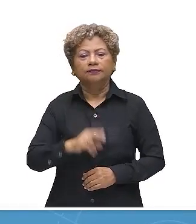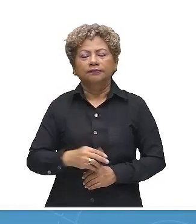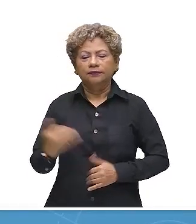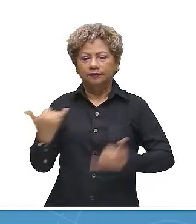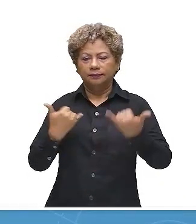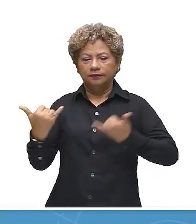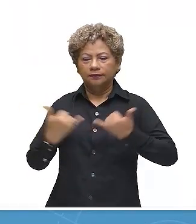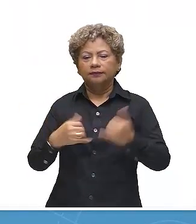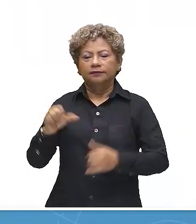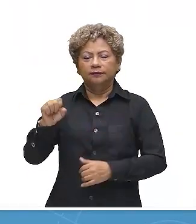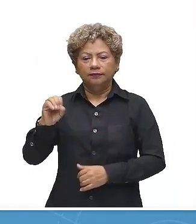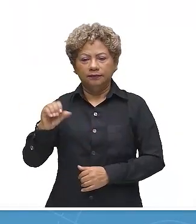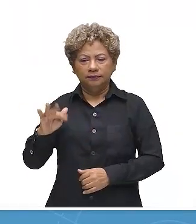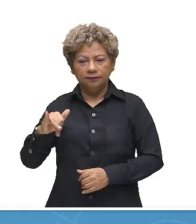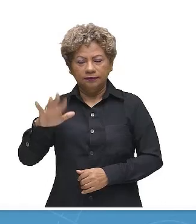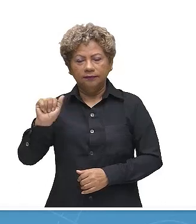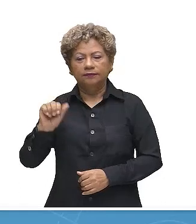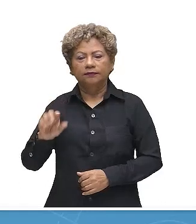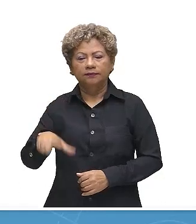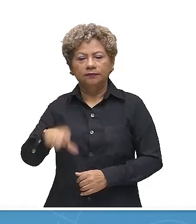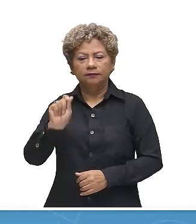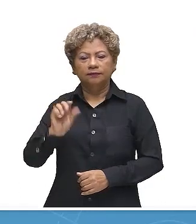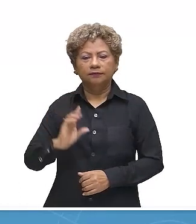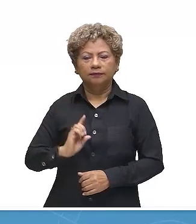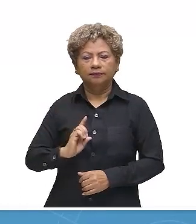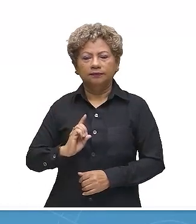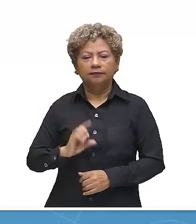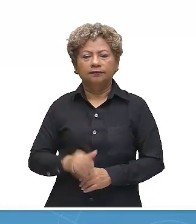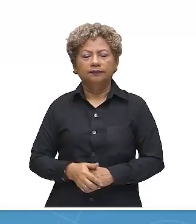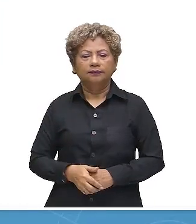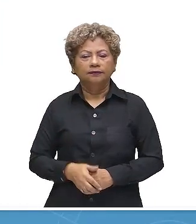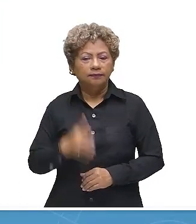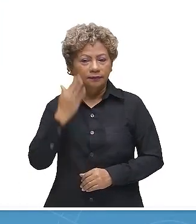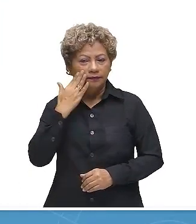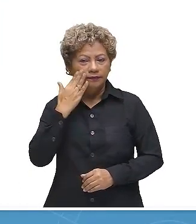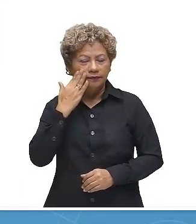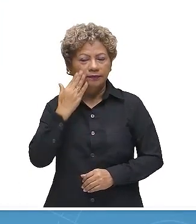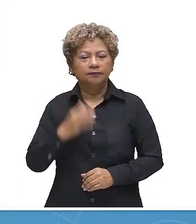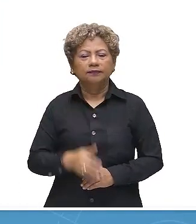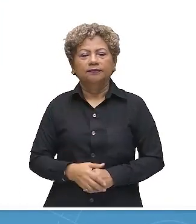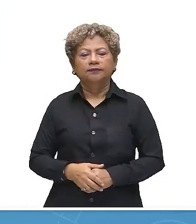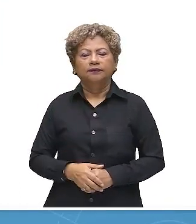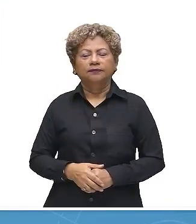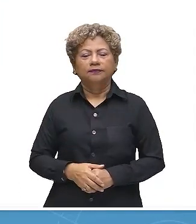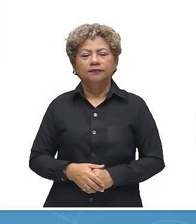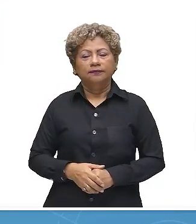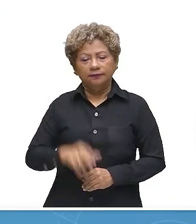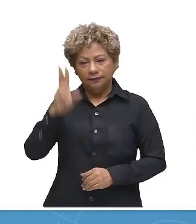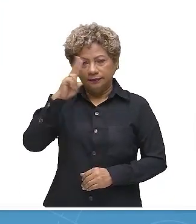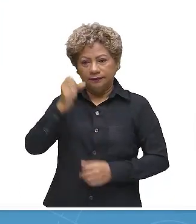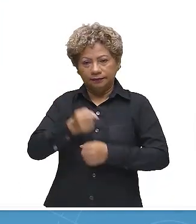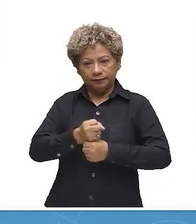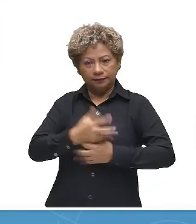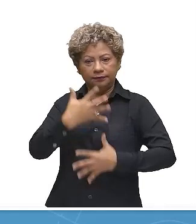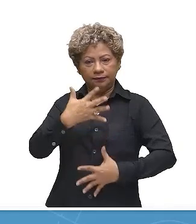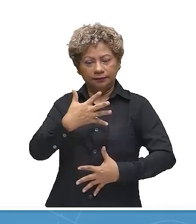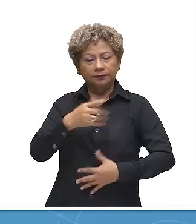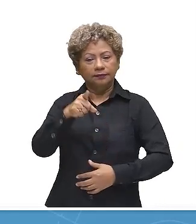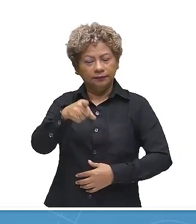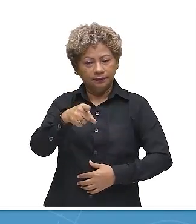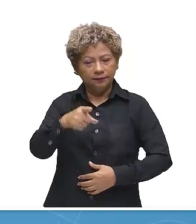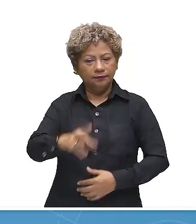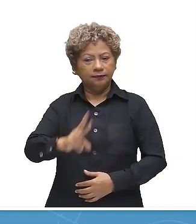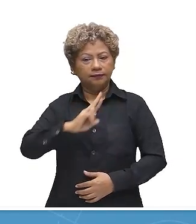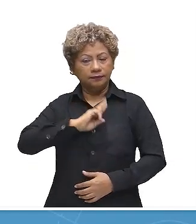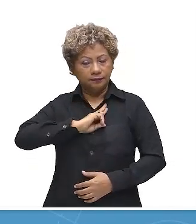embaixo. Sofia Ferreira, letra D. Vamos ver aqui, lembrando que o chat é para vocês falarem sobre